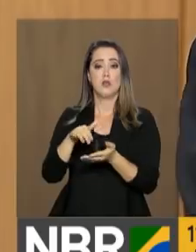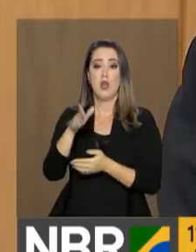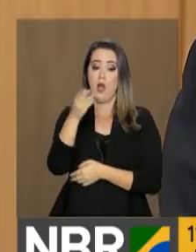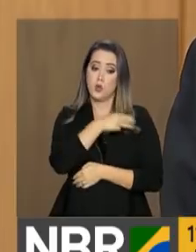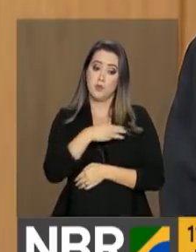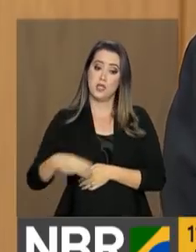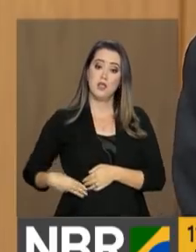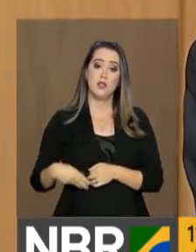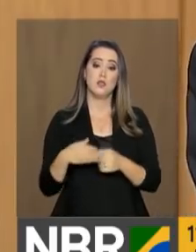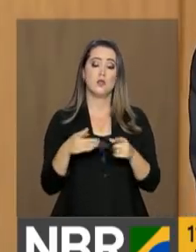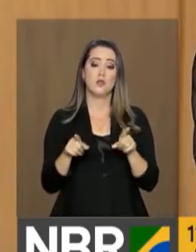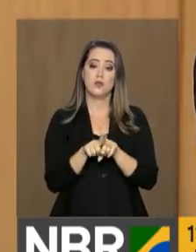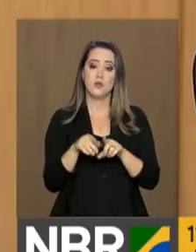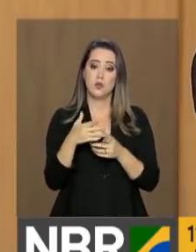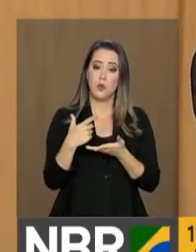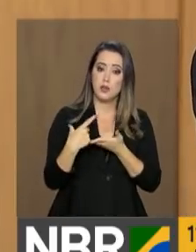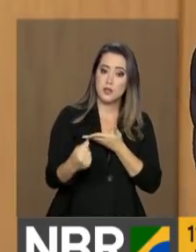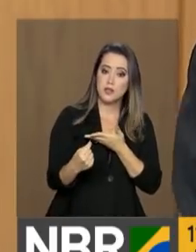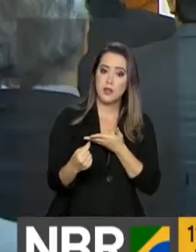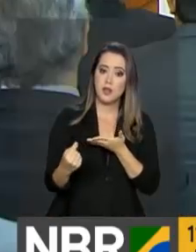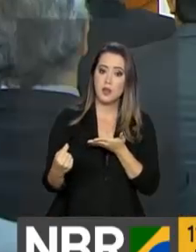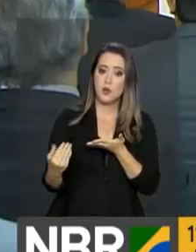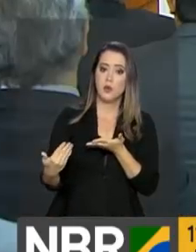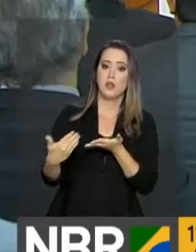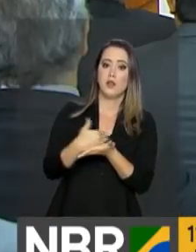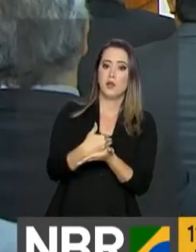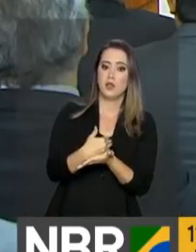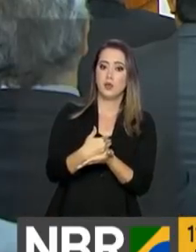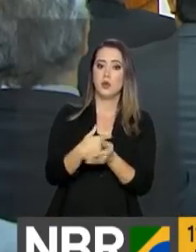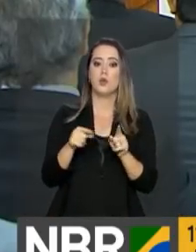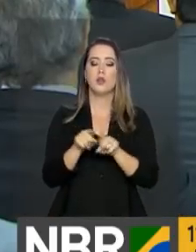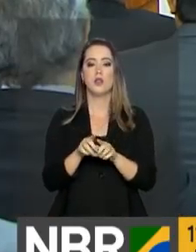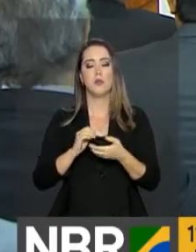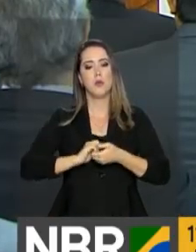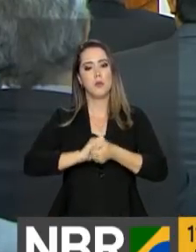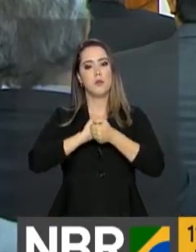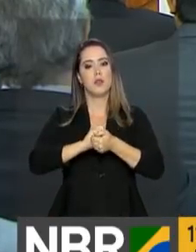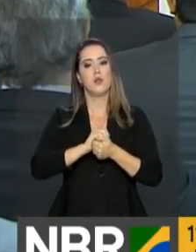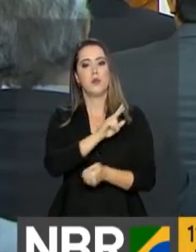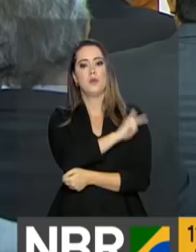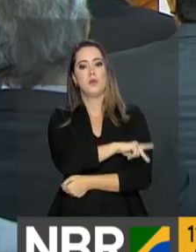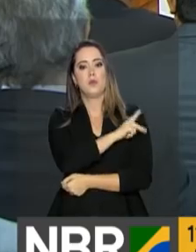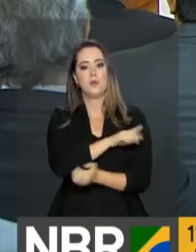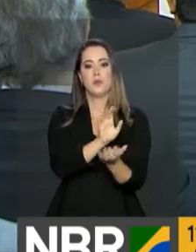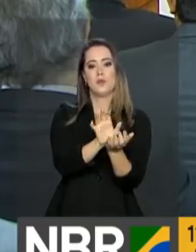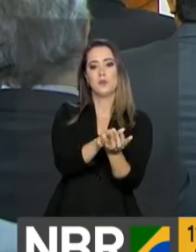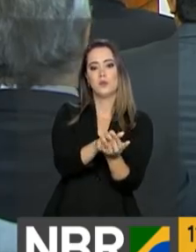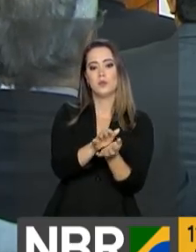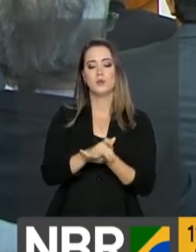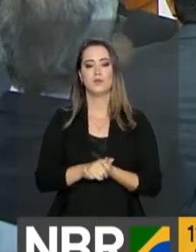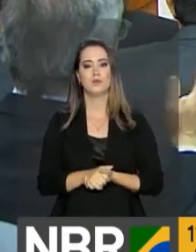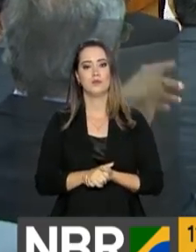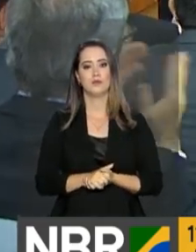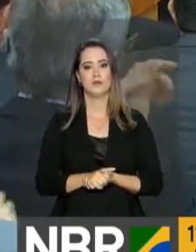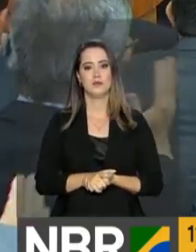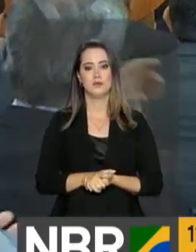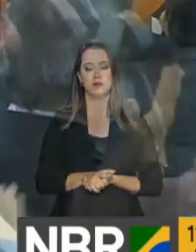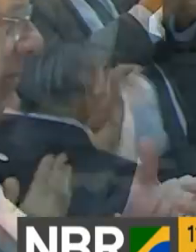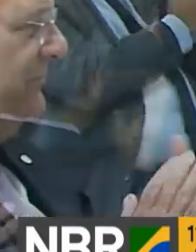aos ministros o que saiu do que entrou e meus cumprimentos ao estado do piauí do estado de pernambuco